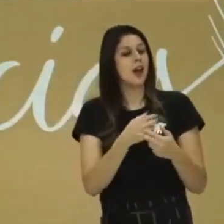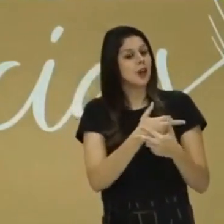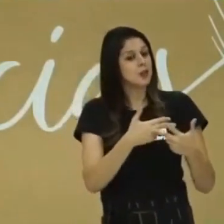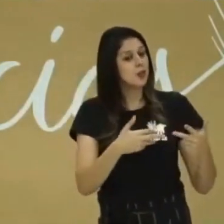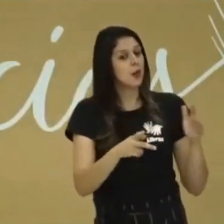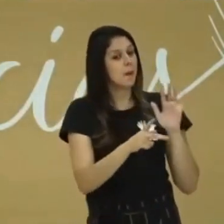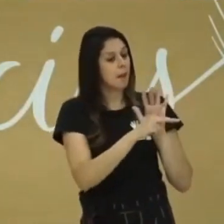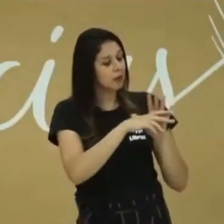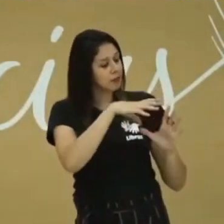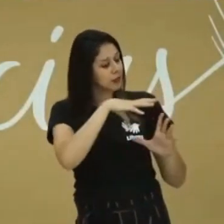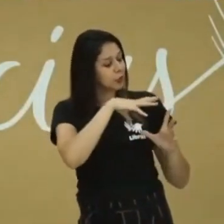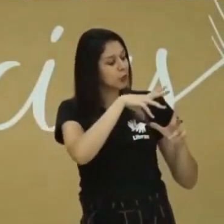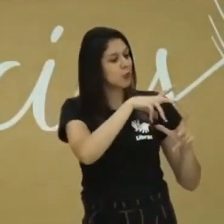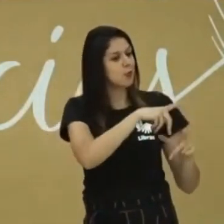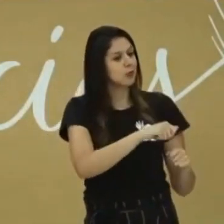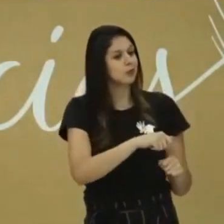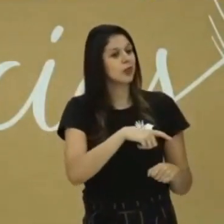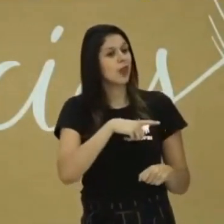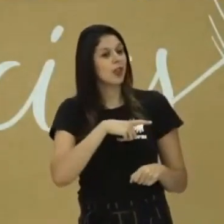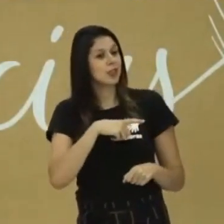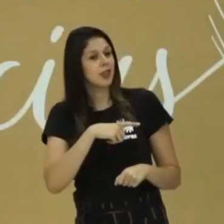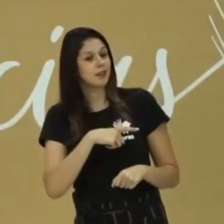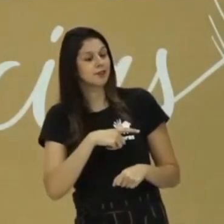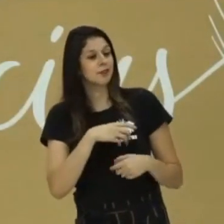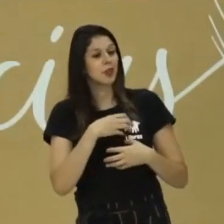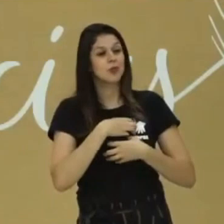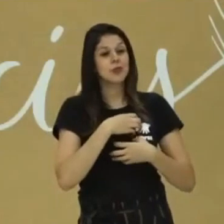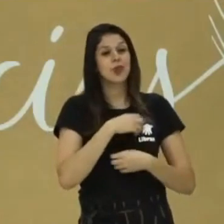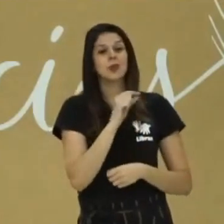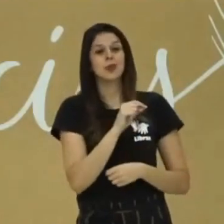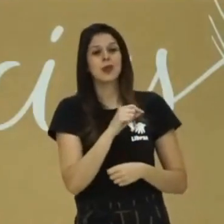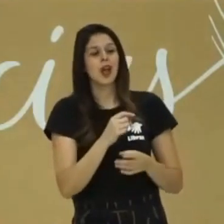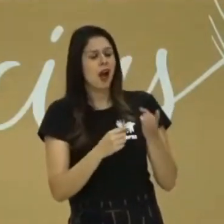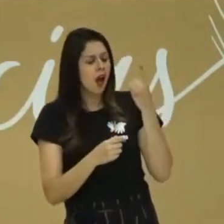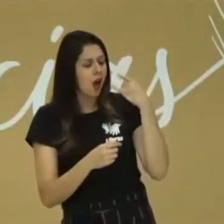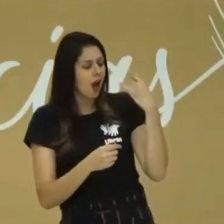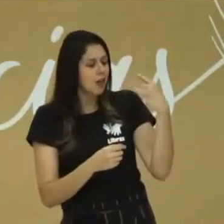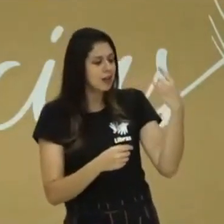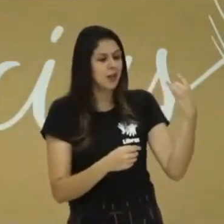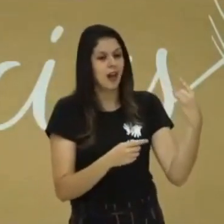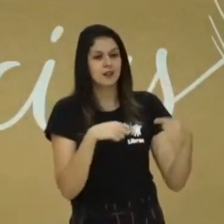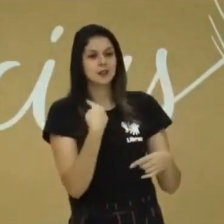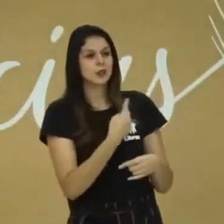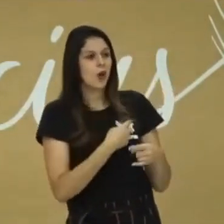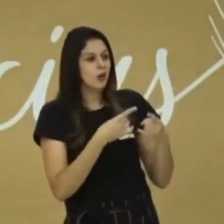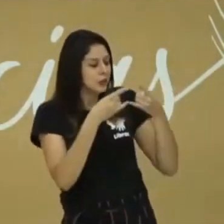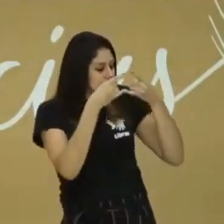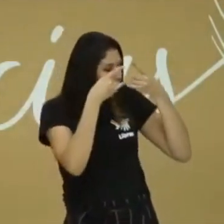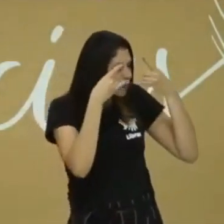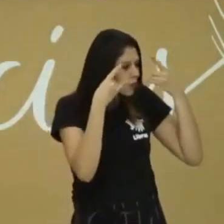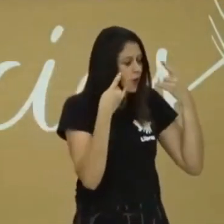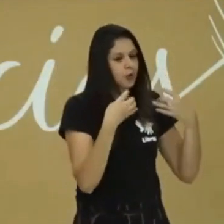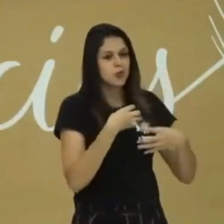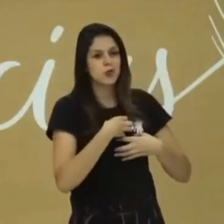coisas desse mundo nesse mundo há um espírito para que para contagiar contaminar os seus olhos de tal forma